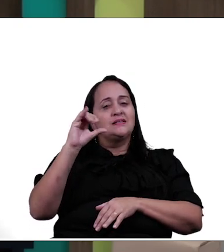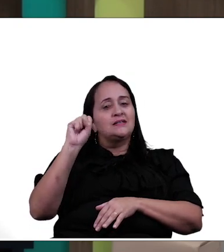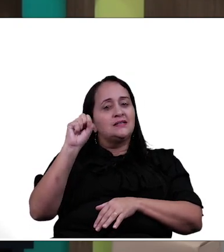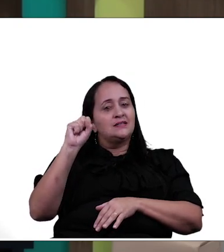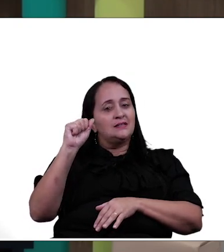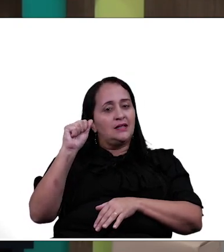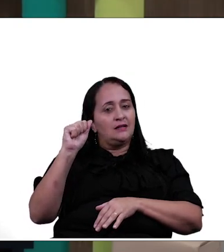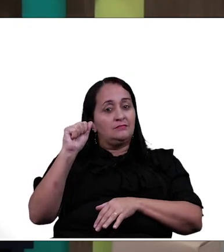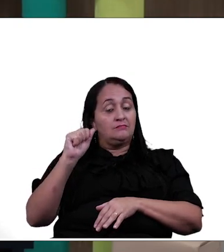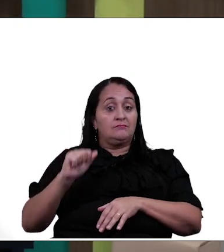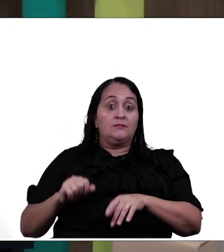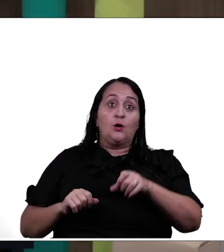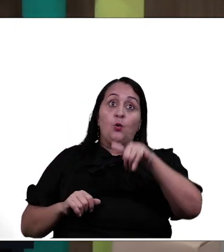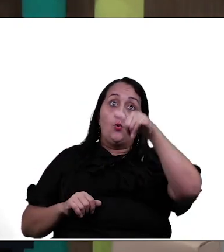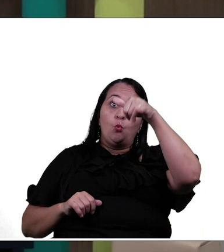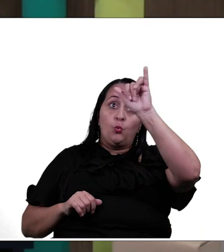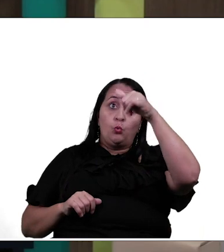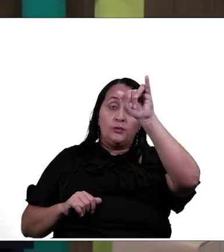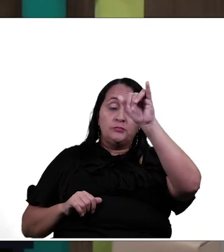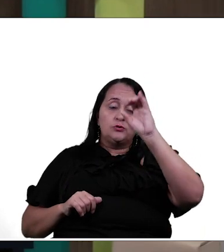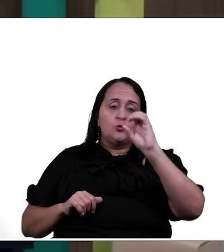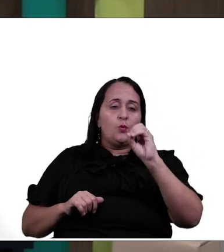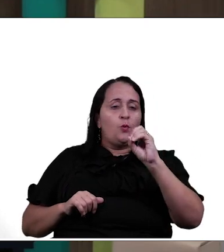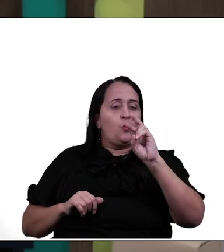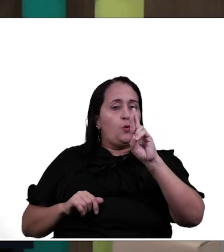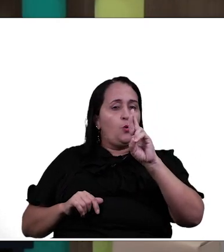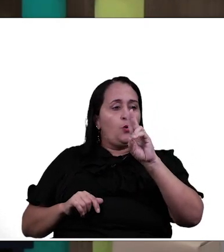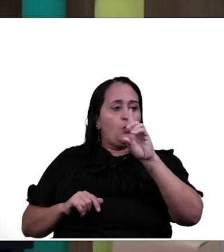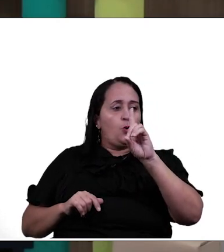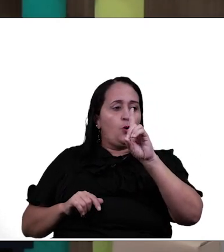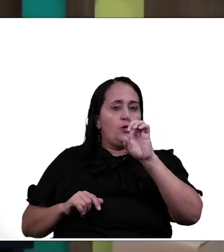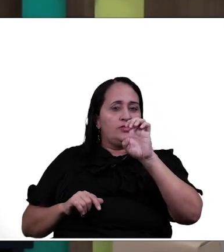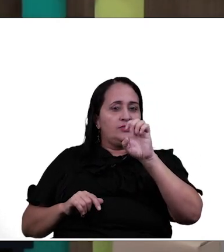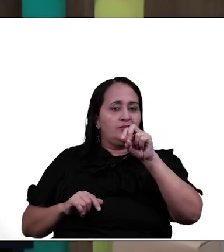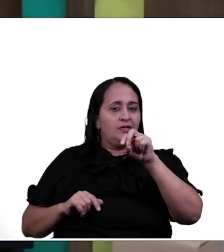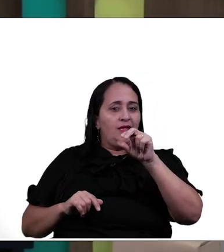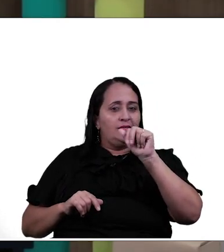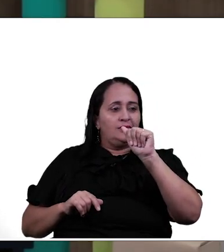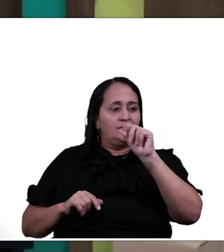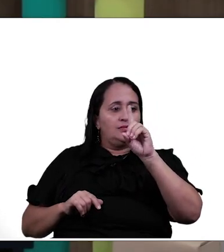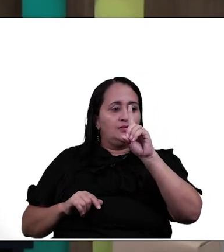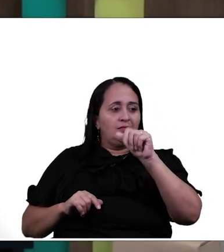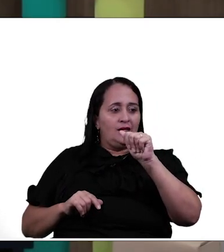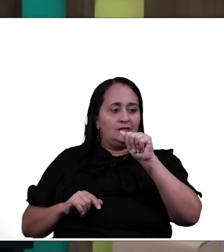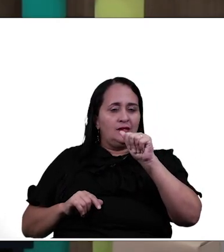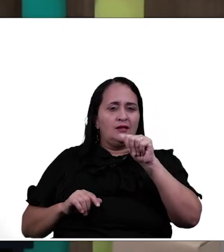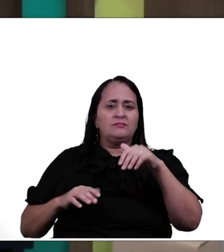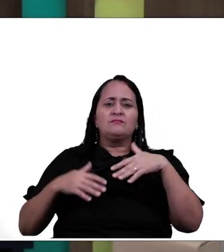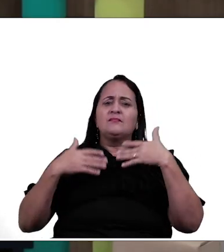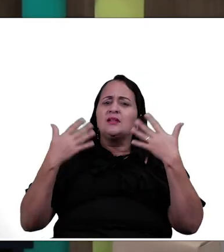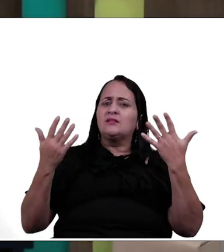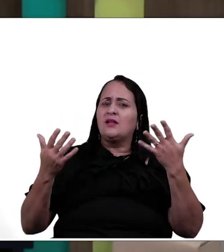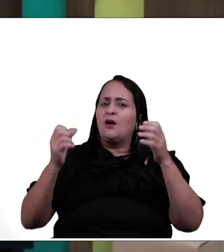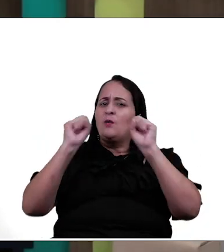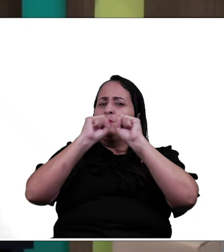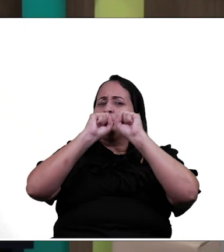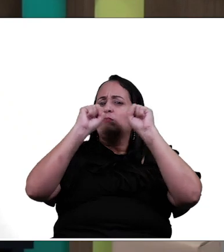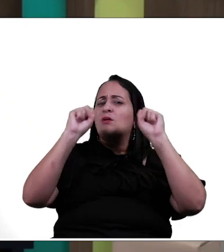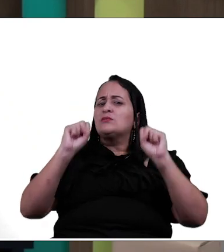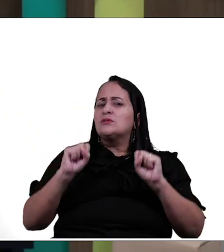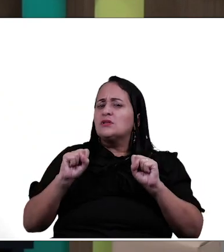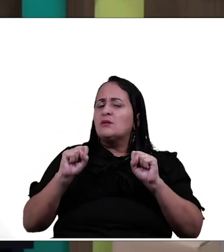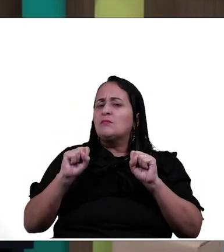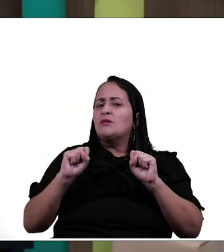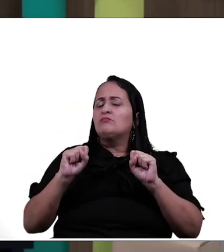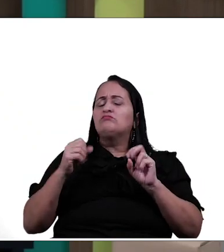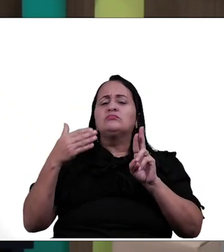dízima periódica? É uma dízima periódica simples. Eu tenho apenas o período e não tenho um